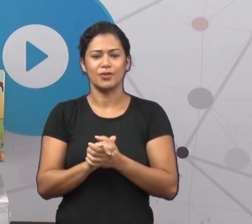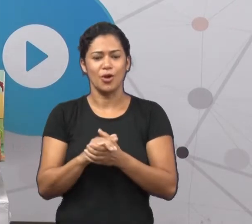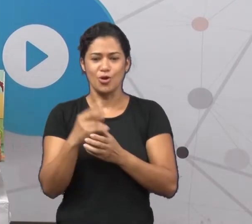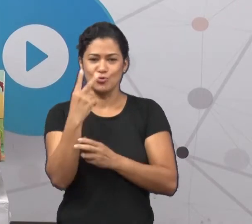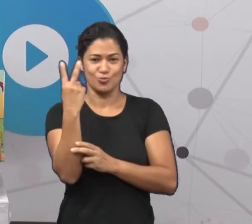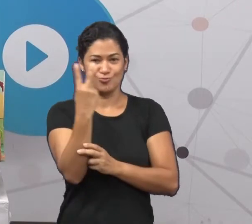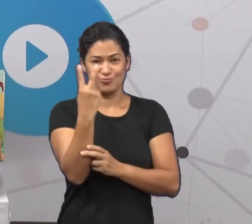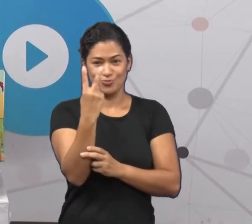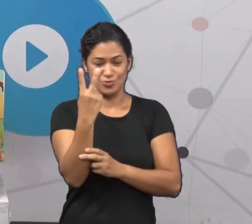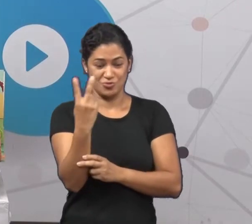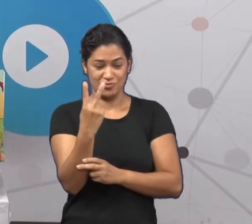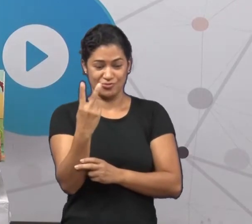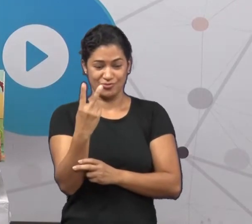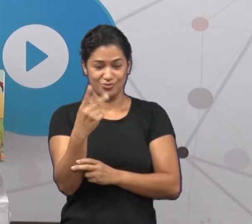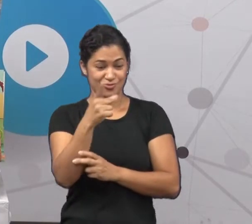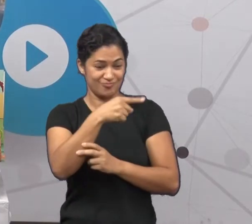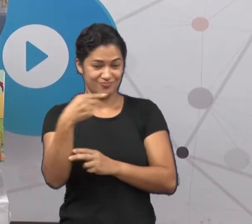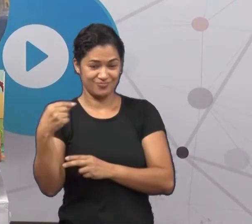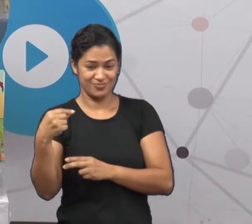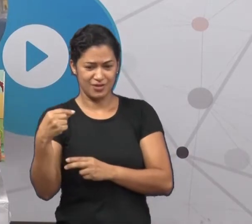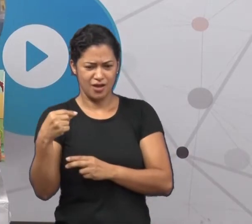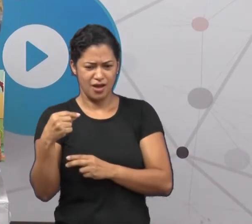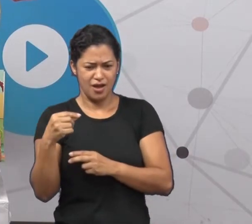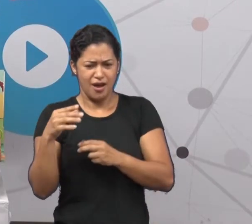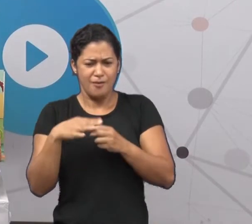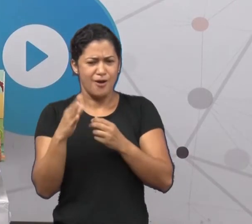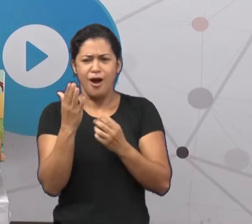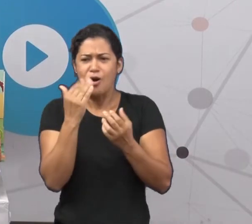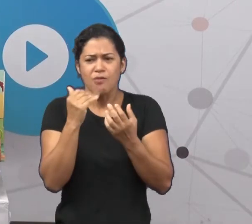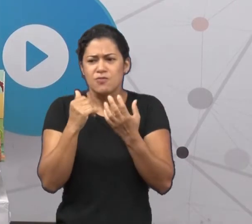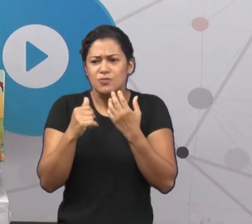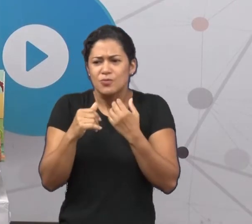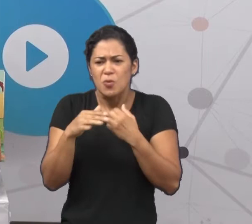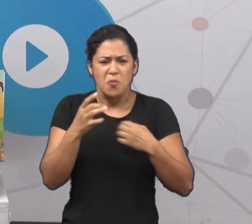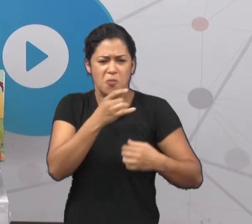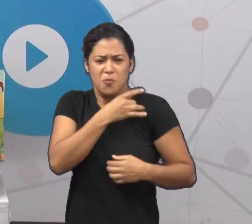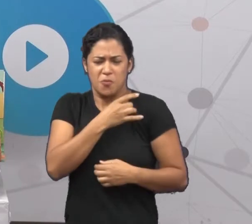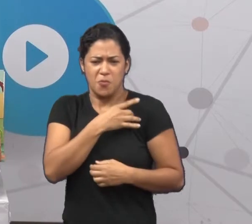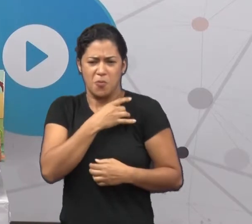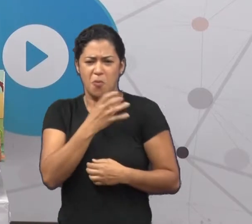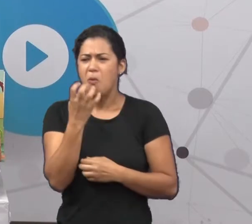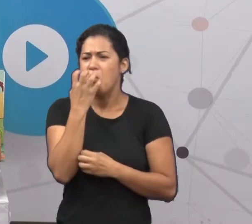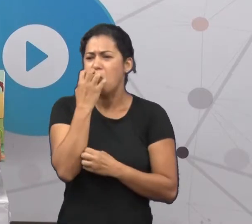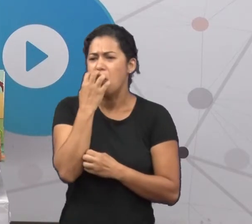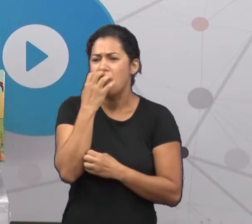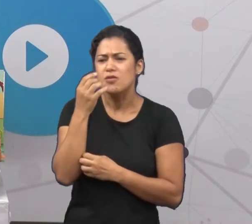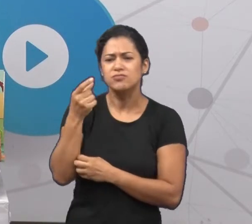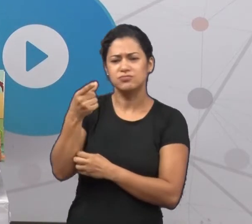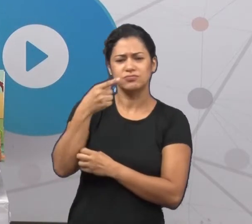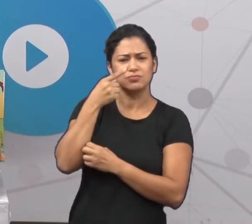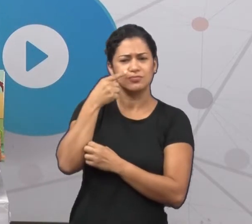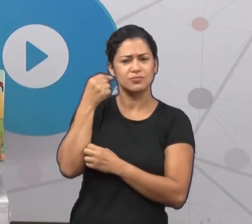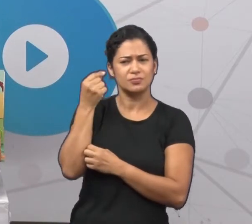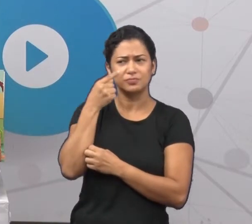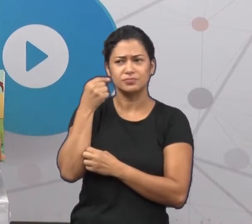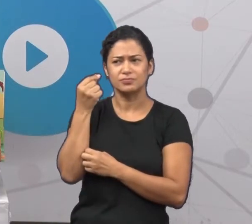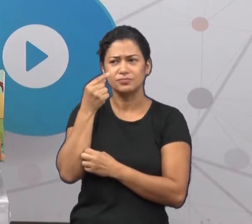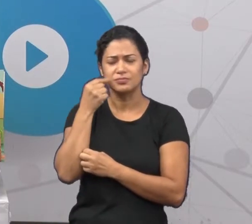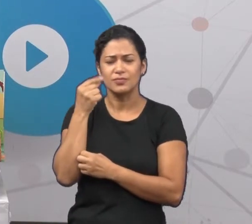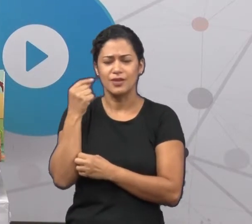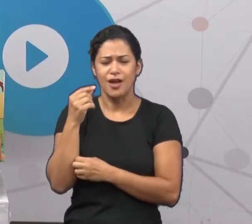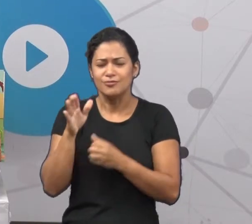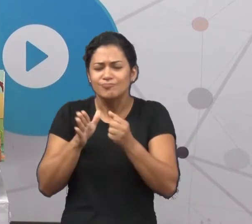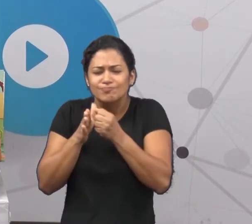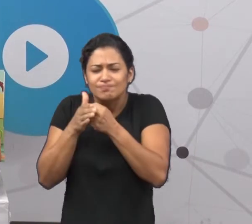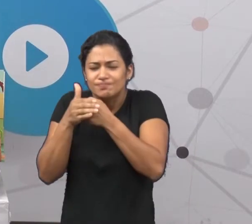os dois ratinhos, para não serem devorados pelo cão e pelo gato, tiveram que novamente